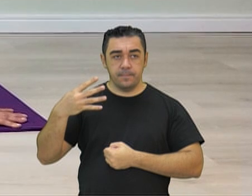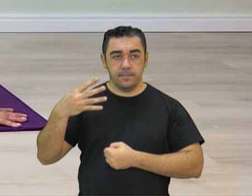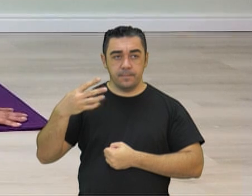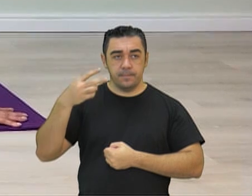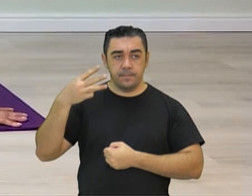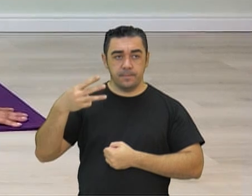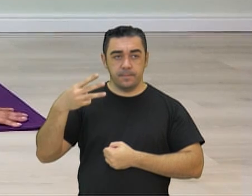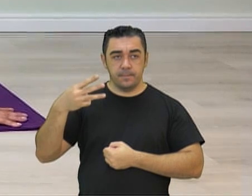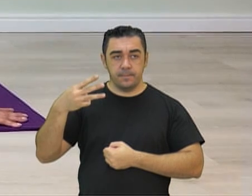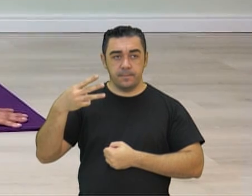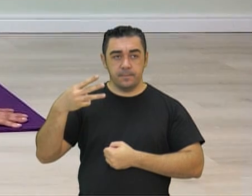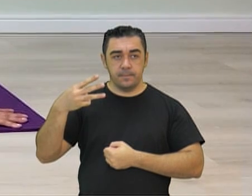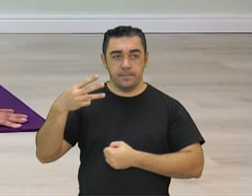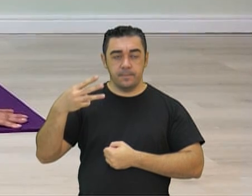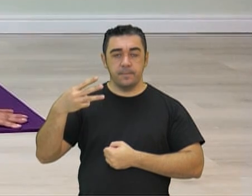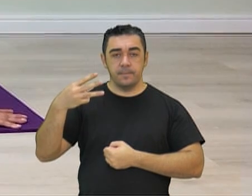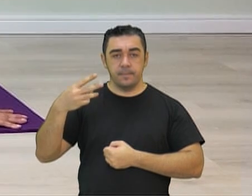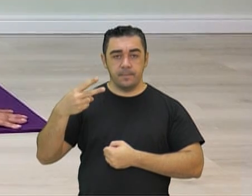3,